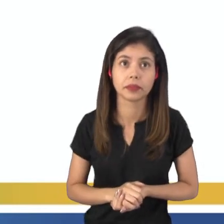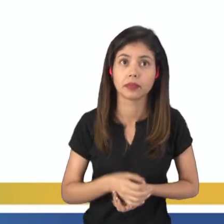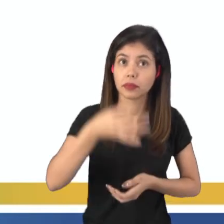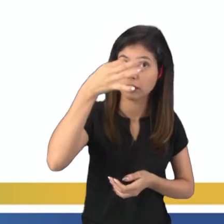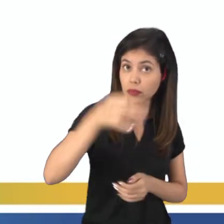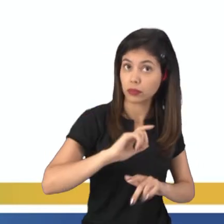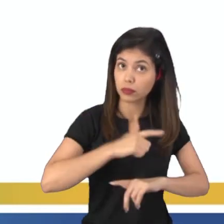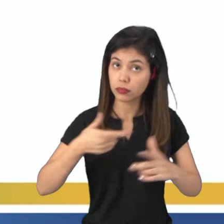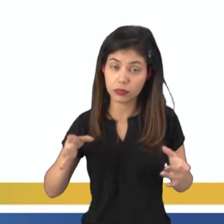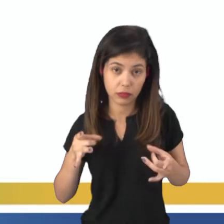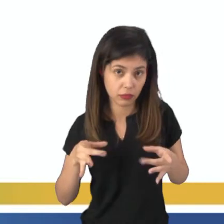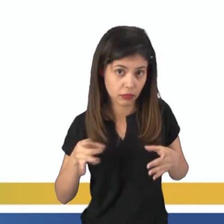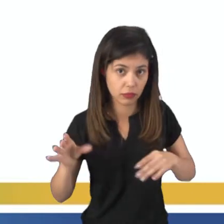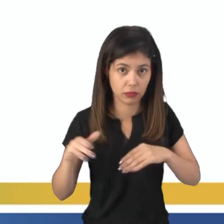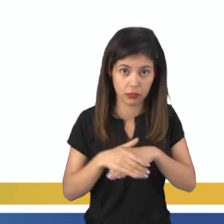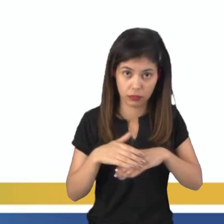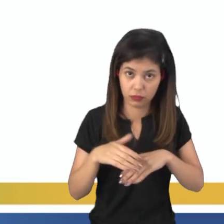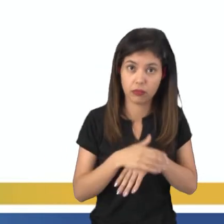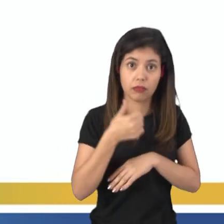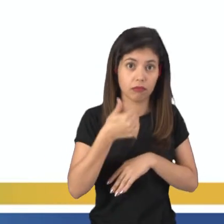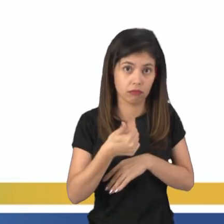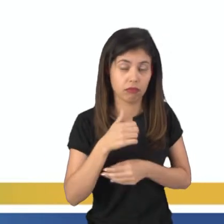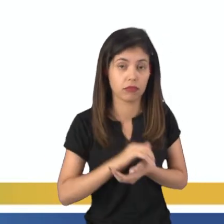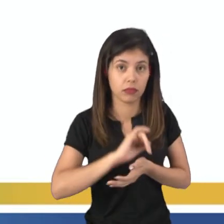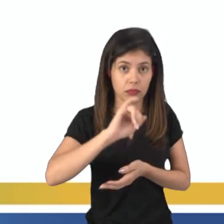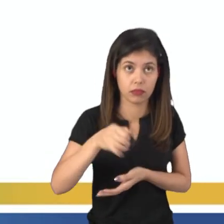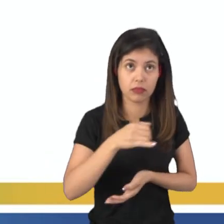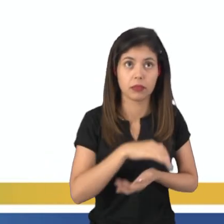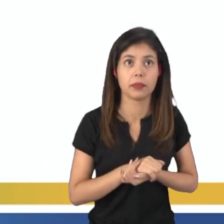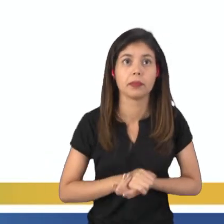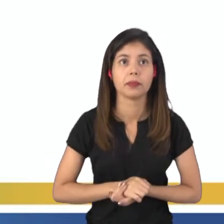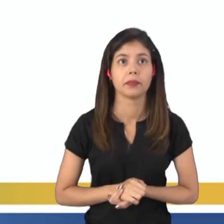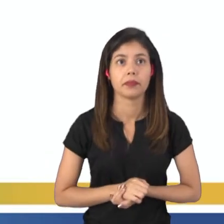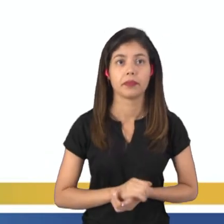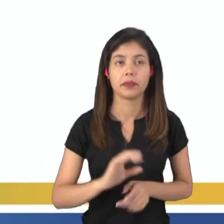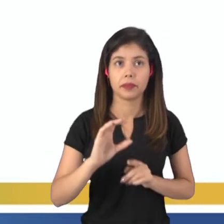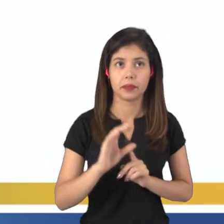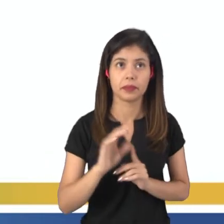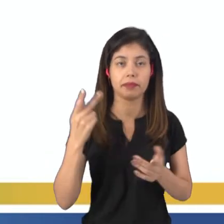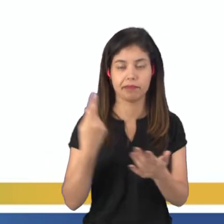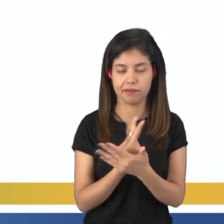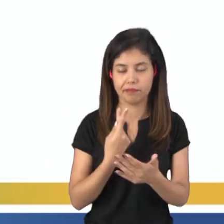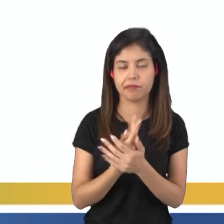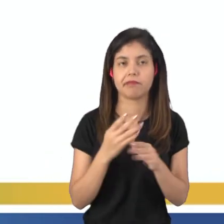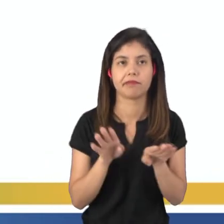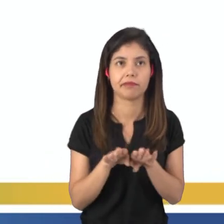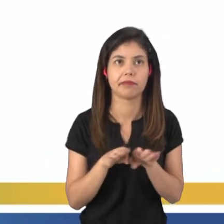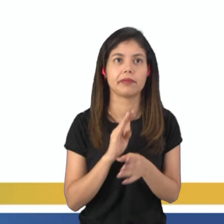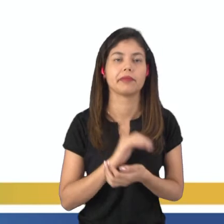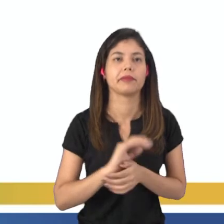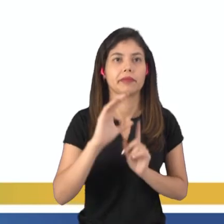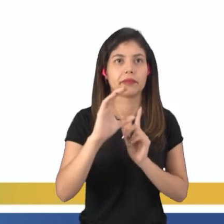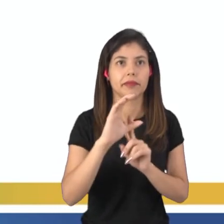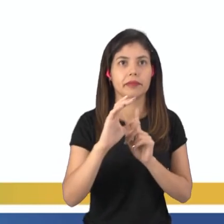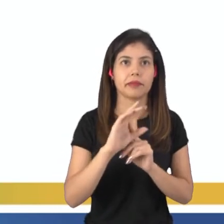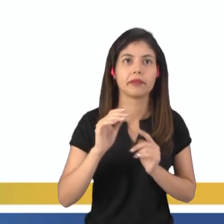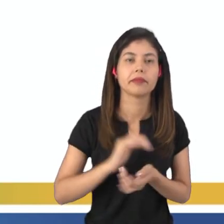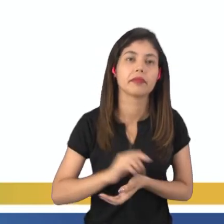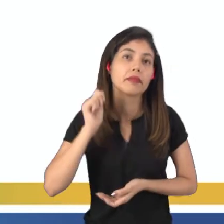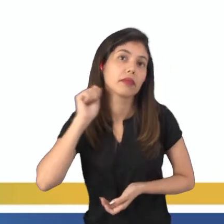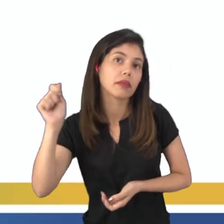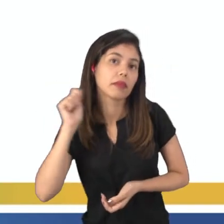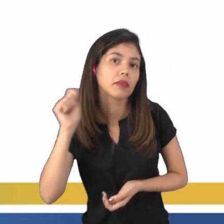mês com maior número de vendas foi janeiro, certo? Muito bem. Então, essa também não está correta. Vamos para a letra